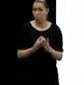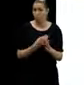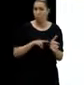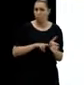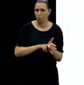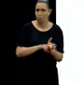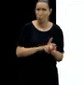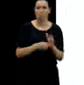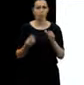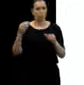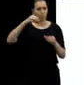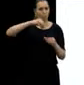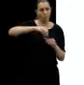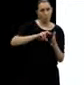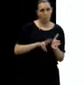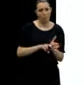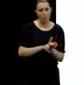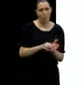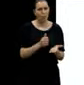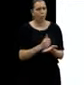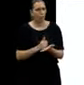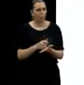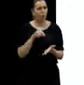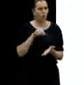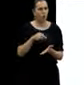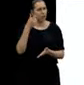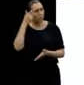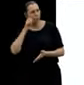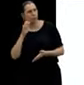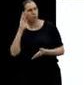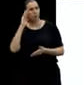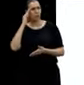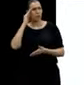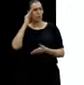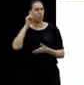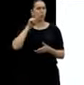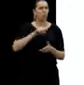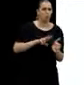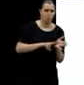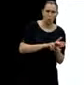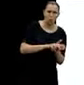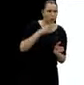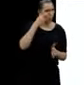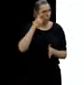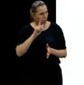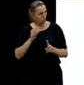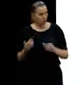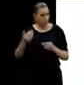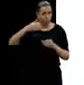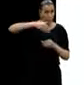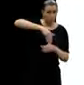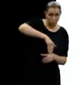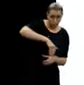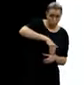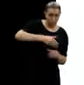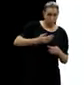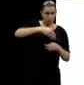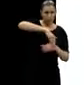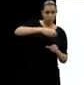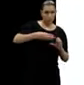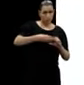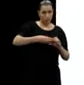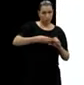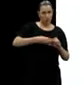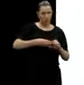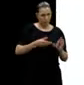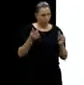Olha. Colocamos o vírus nela e, a partir de então, eu consigo entender se o vírus vai conseguir entrar nessa célula e vai